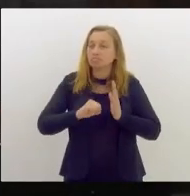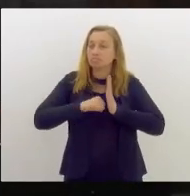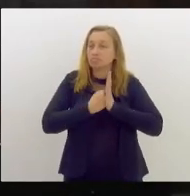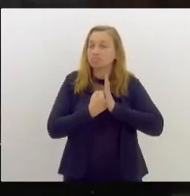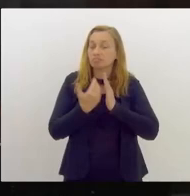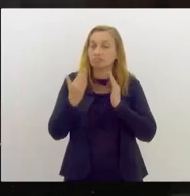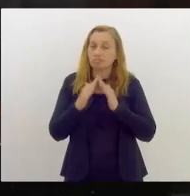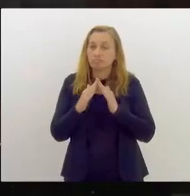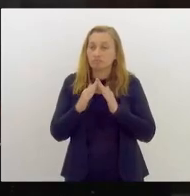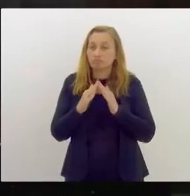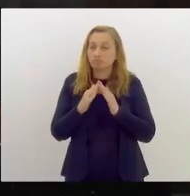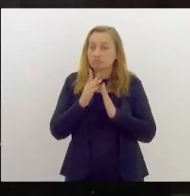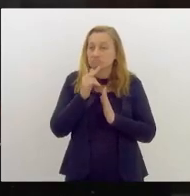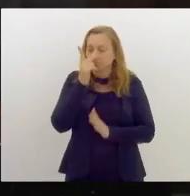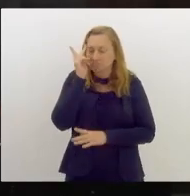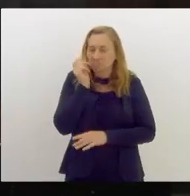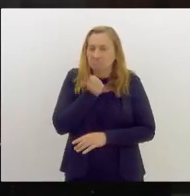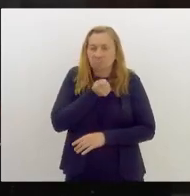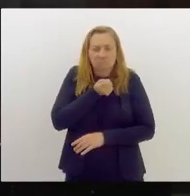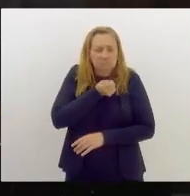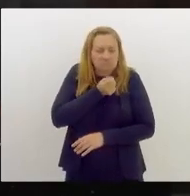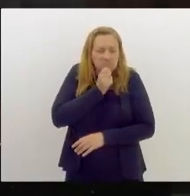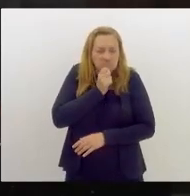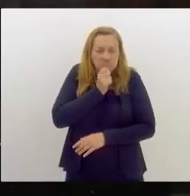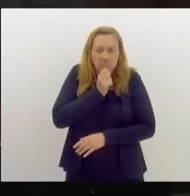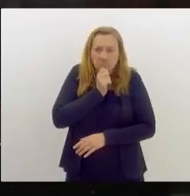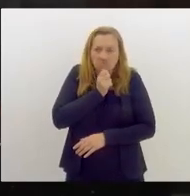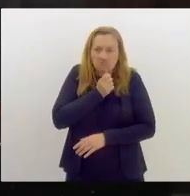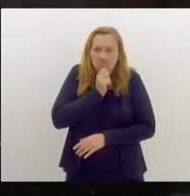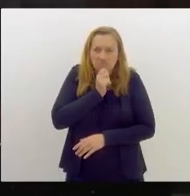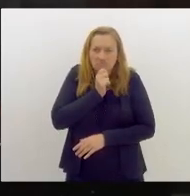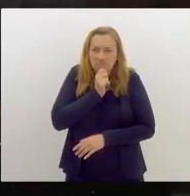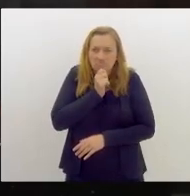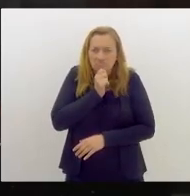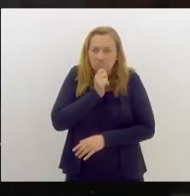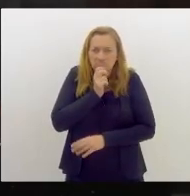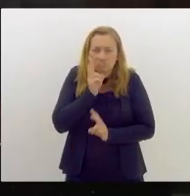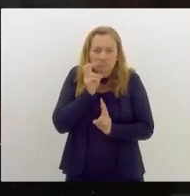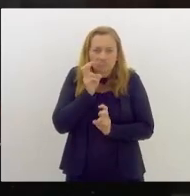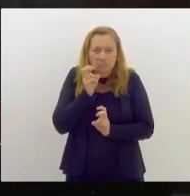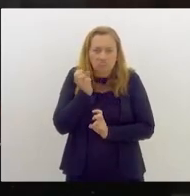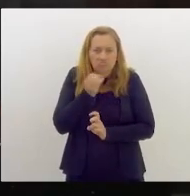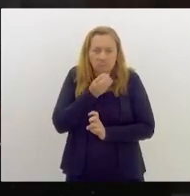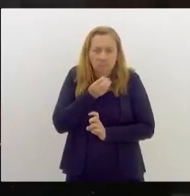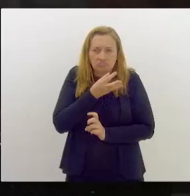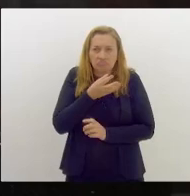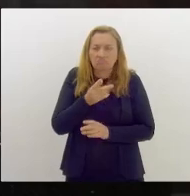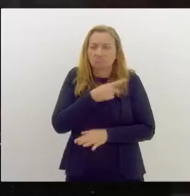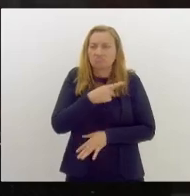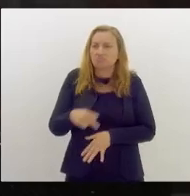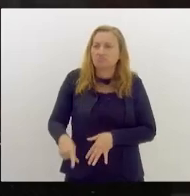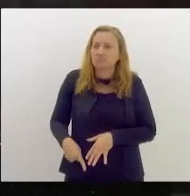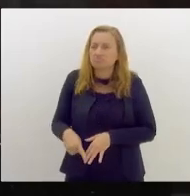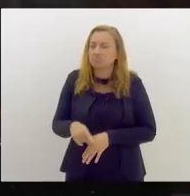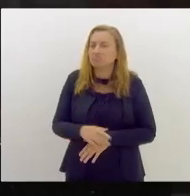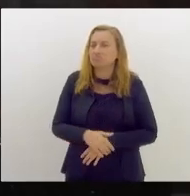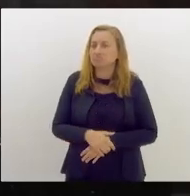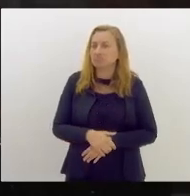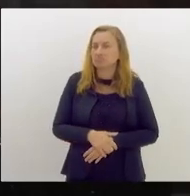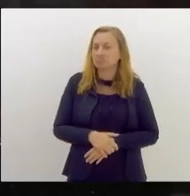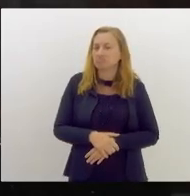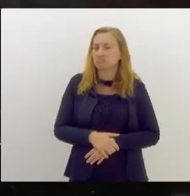e nenhuma novidade sobre isso porque quando o presidente foi demandado